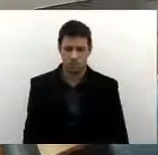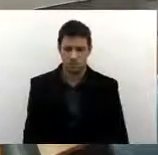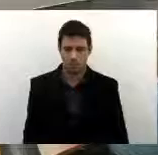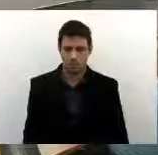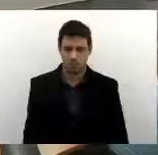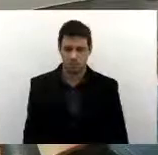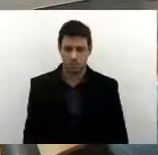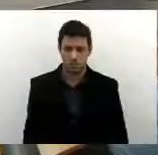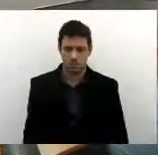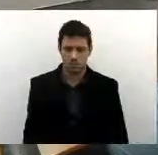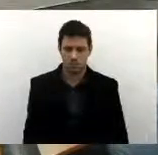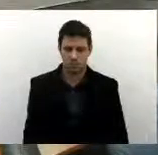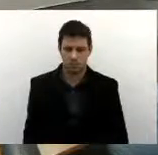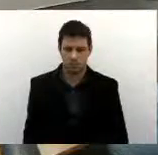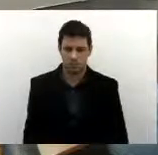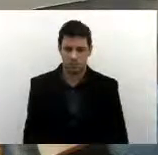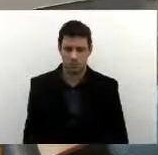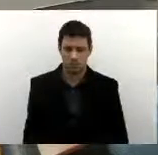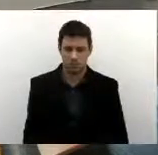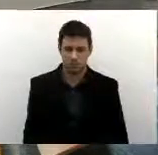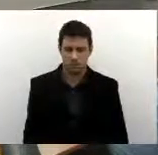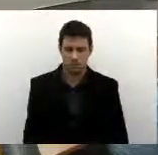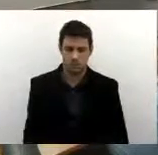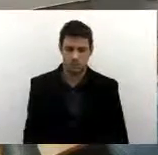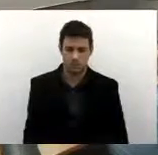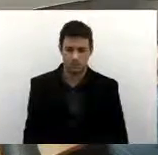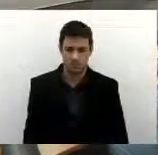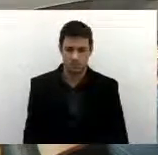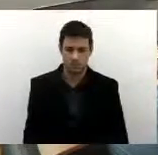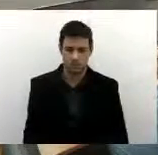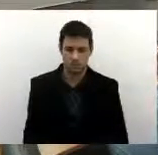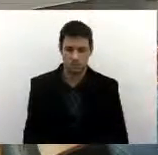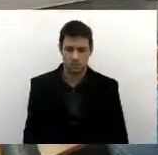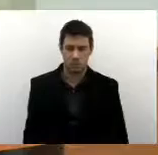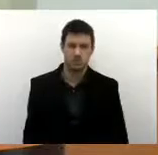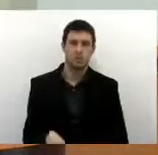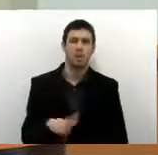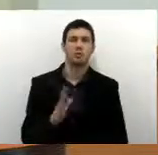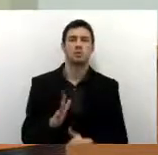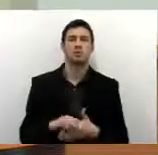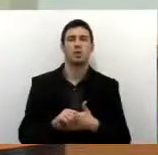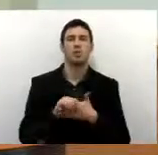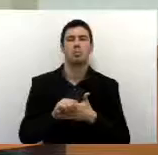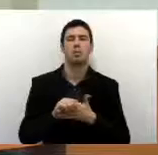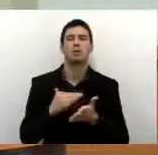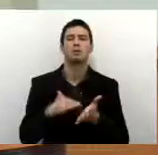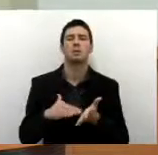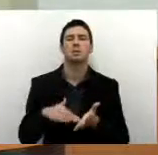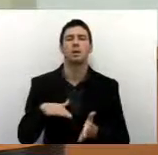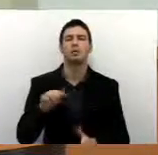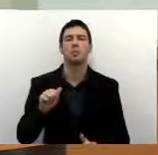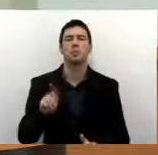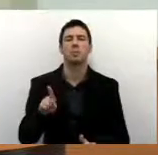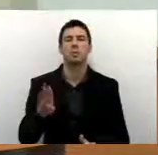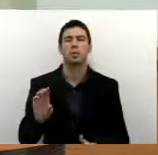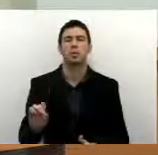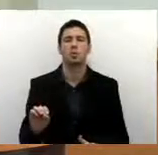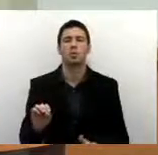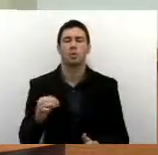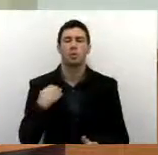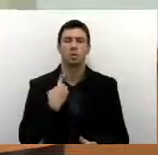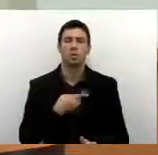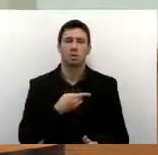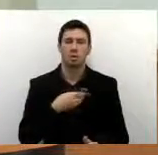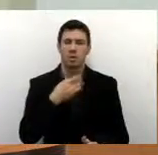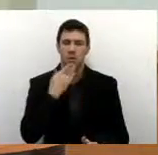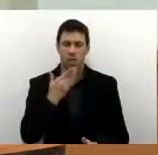Subi no tijolo, secretário. Então, já cumprimentei o secretário Ábido Maslum. Nós estamos discutindo orçamento e as